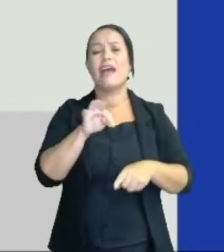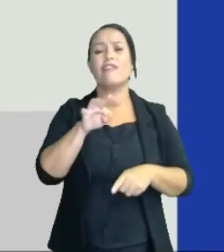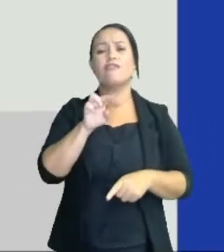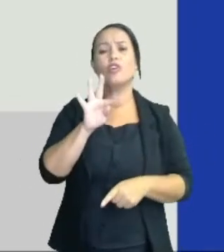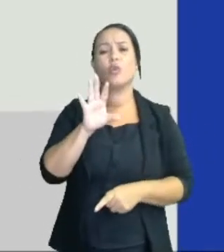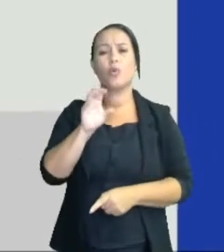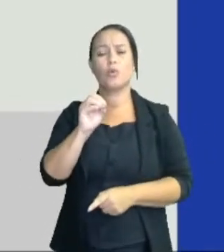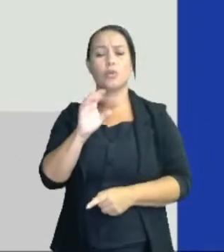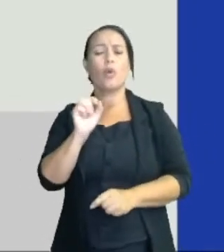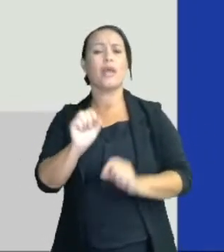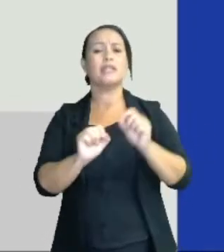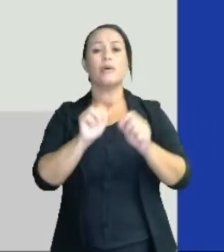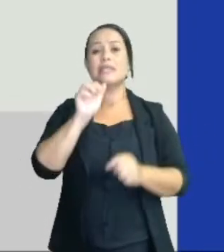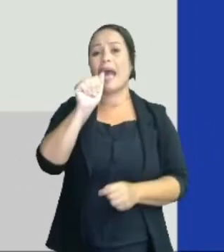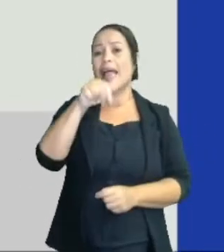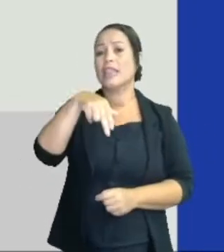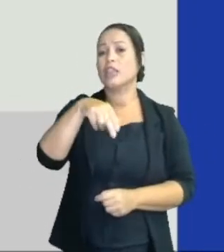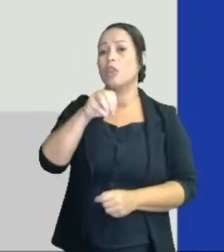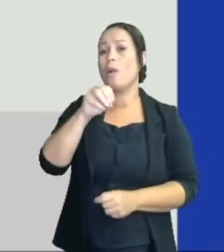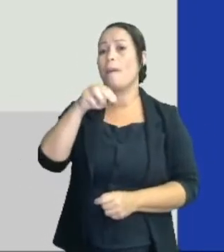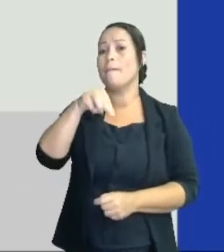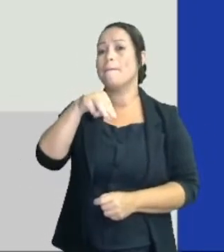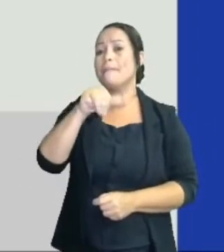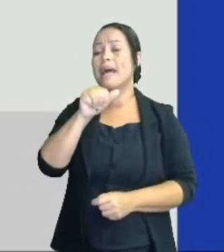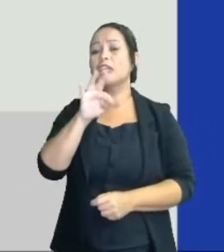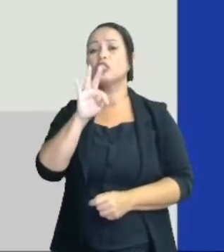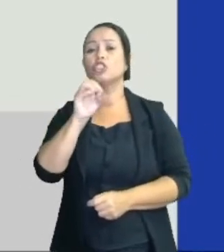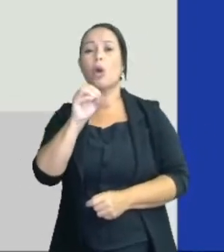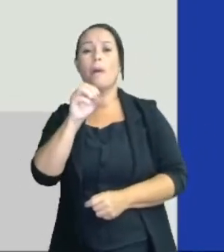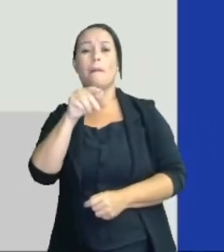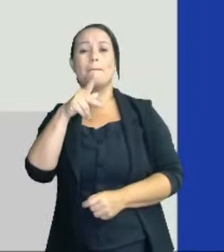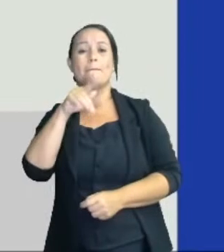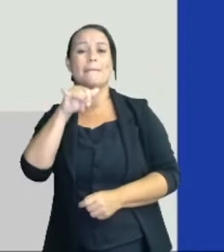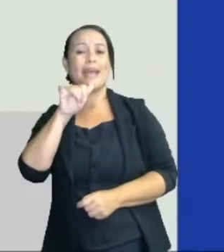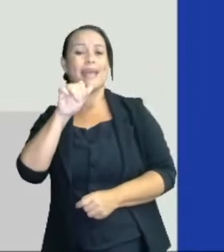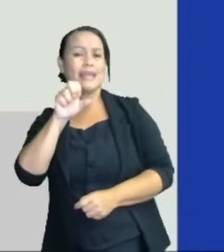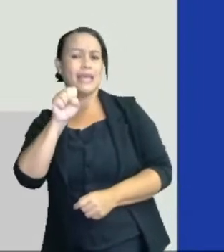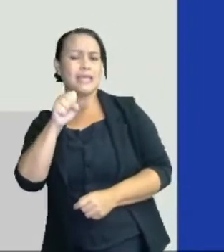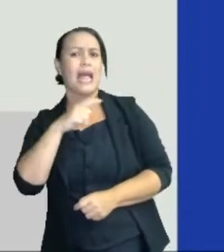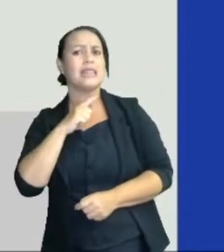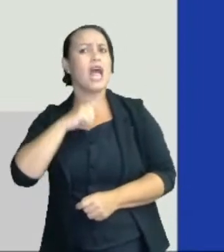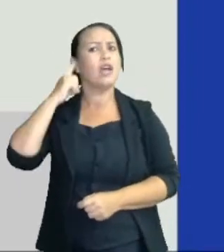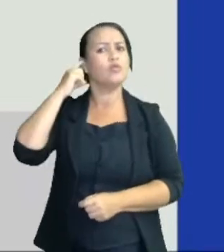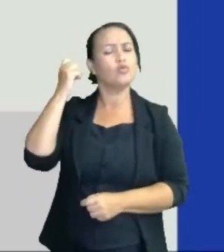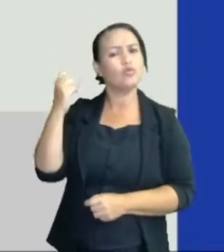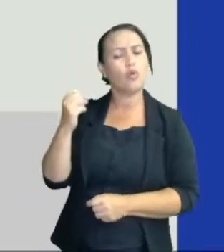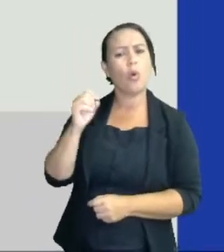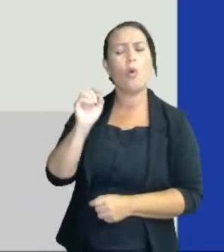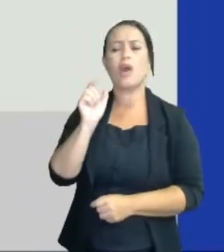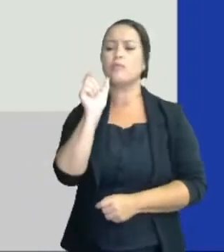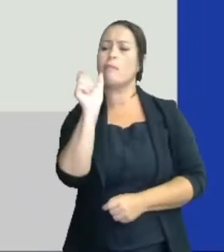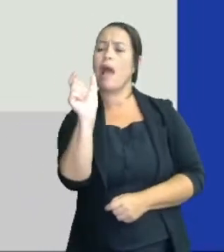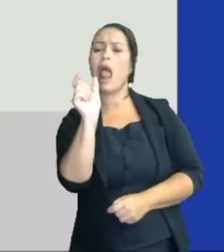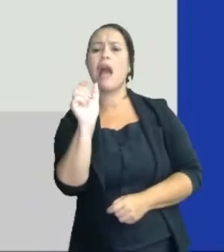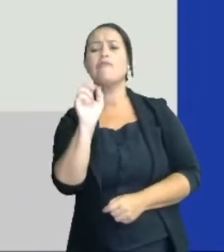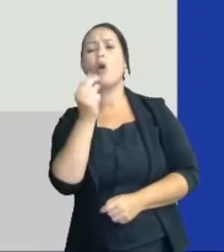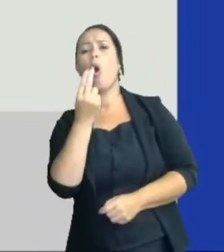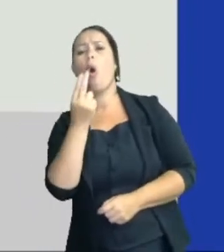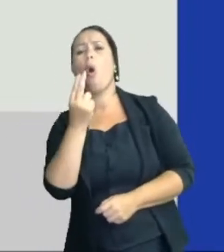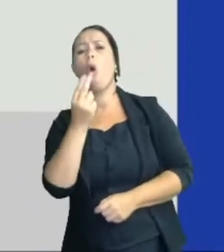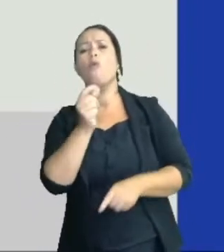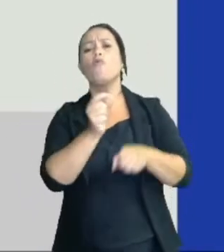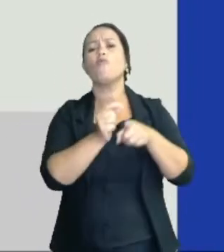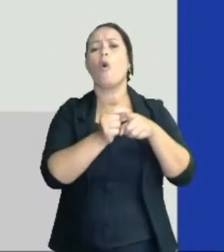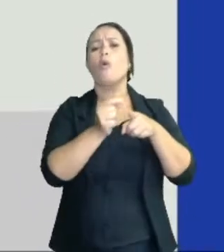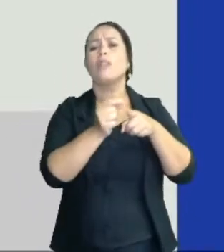As onomatopeias, elas imitam um som através de um fonema ou palavra, acompanhados de um